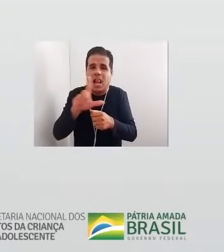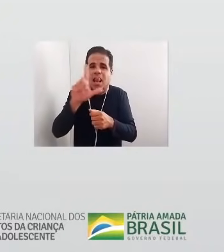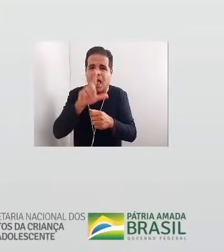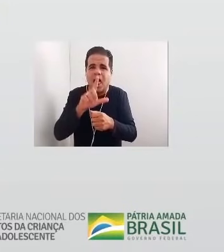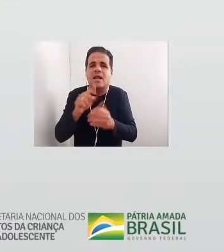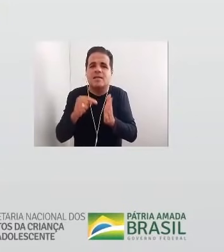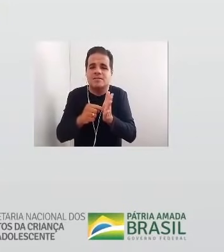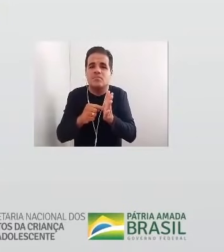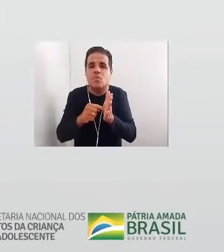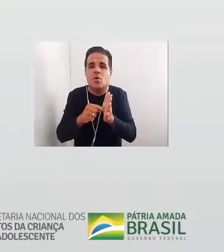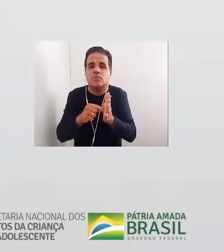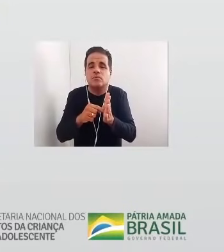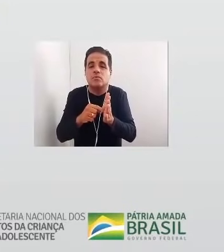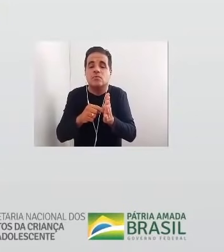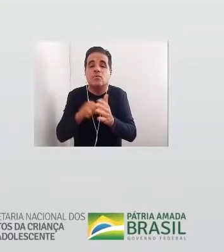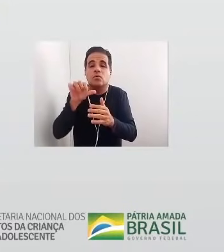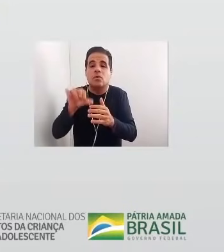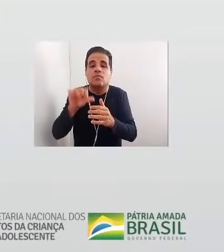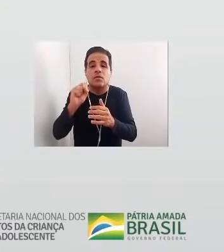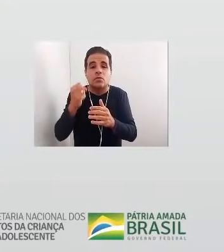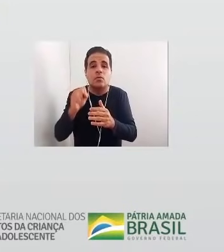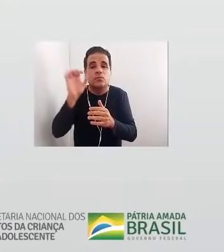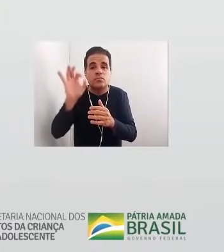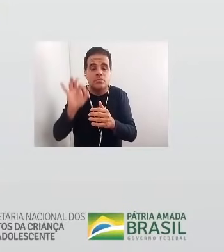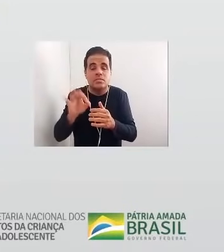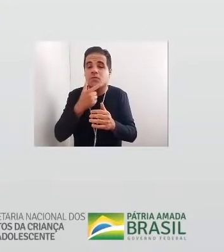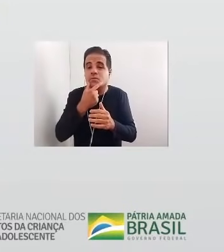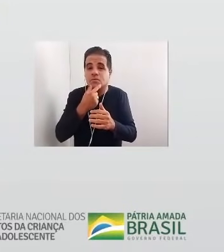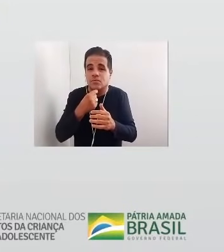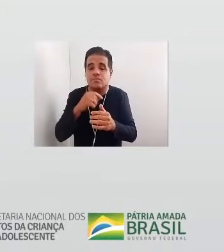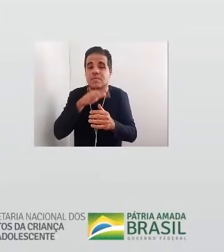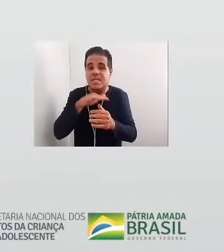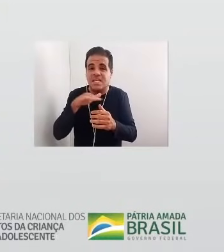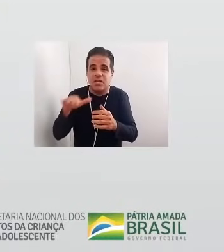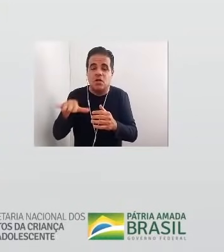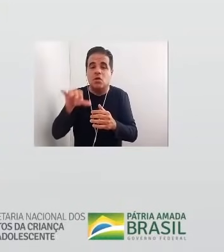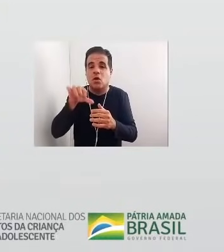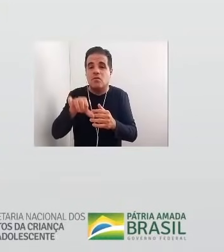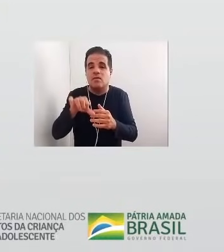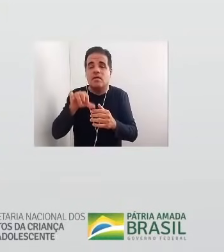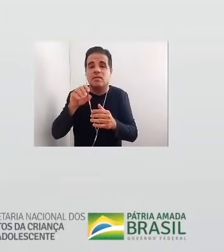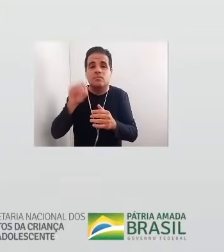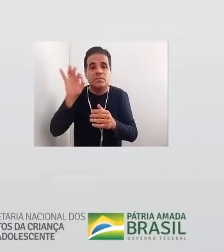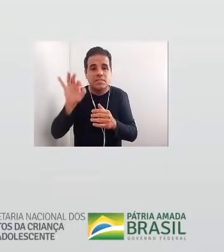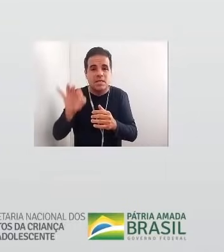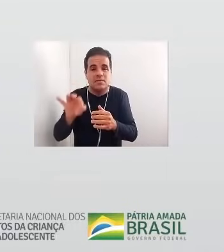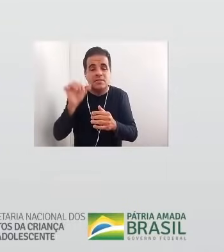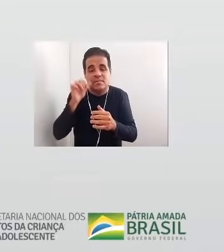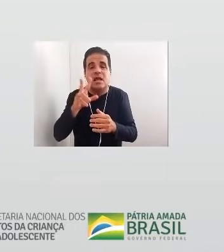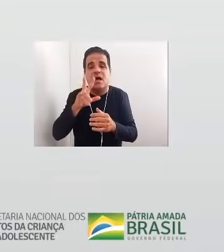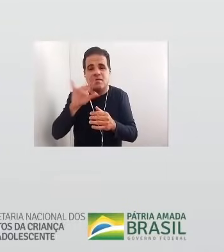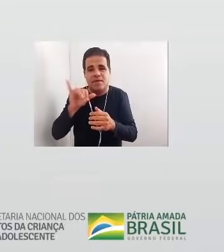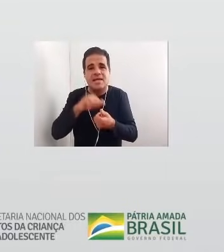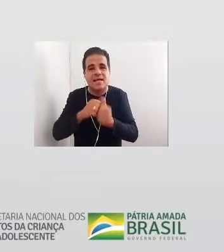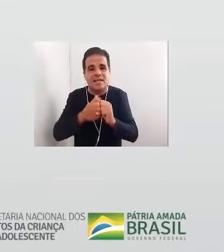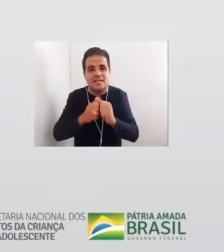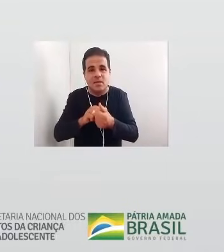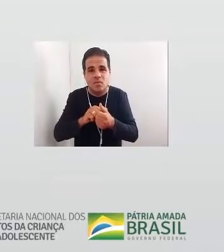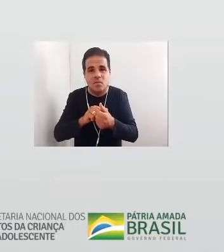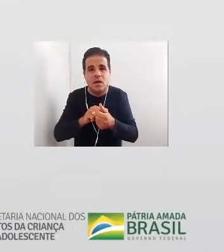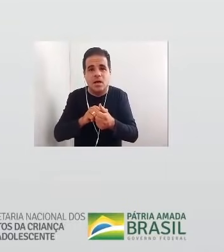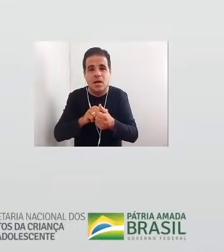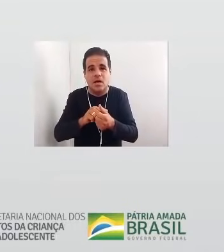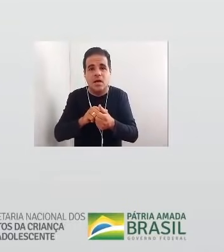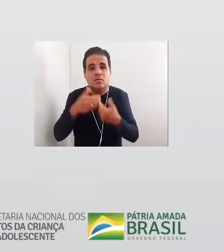Levando em conta que 98% dos meninos e 90% das meninas vão acabar se adequando ao seu sexo de nascimento